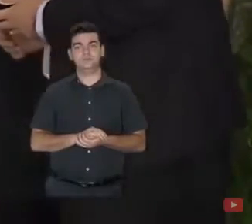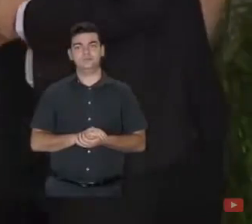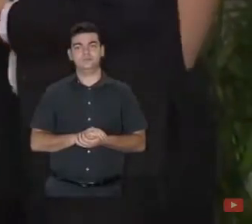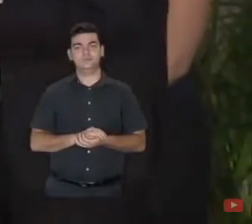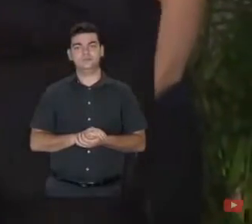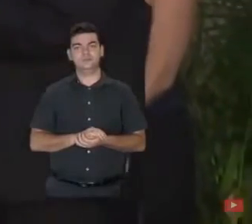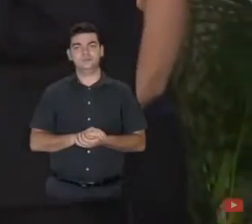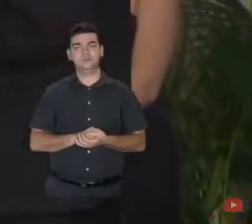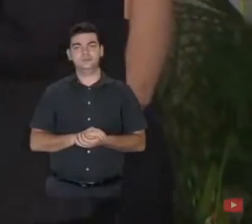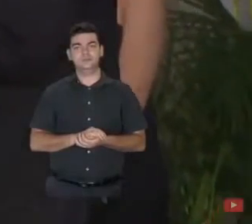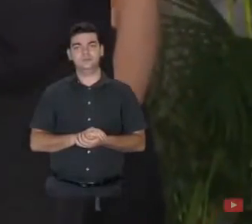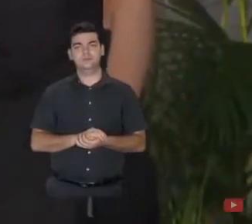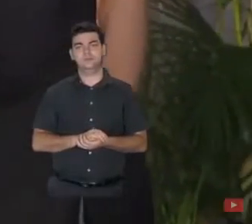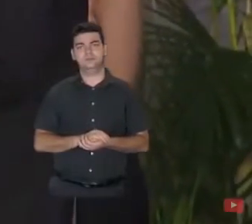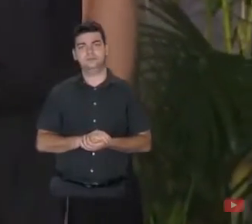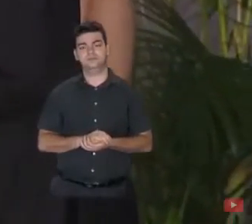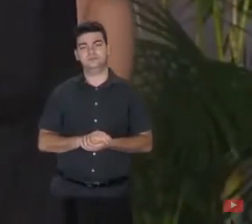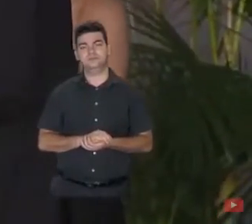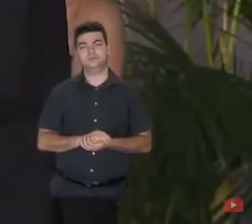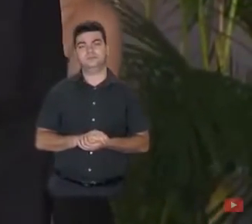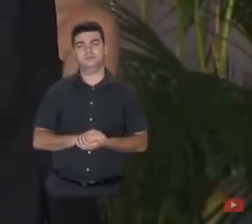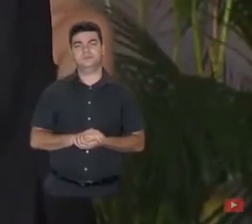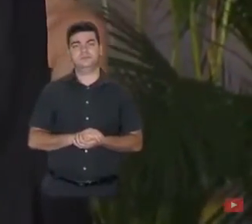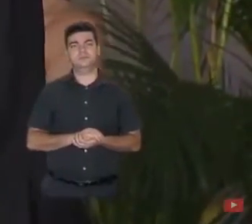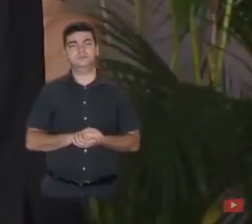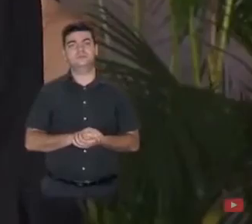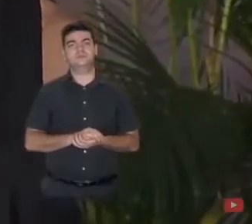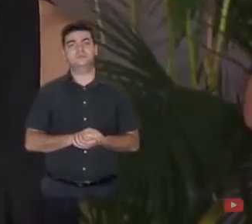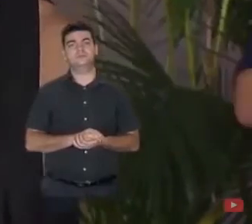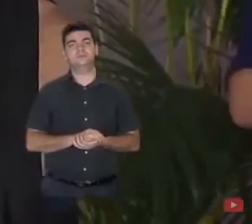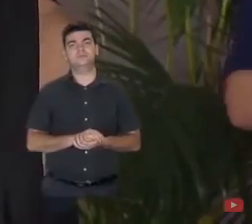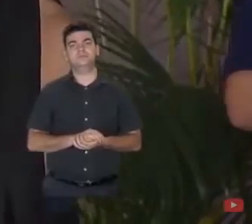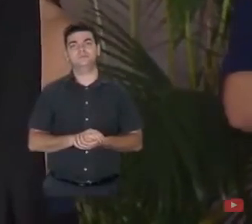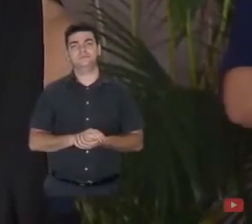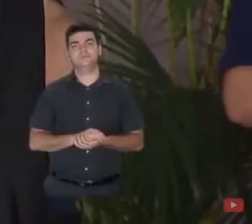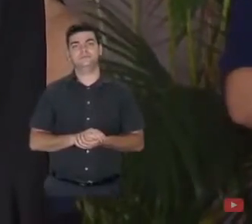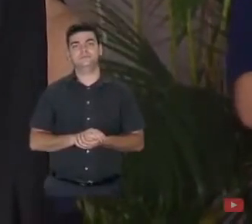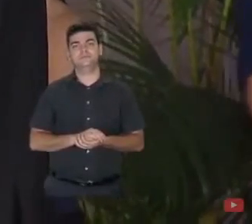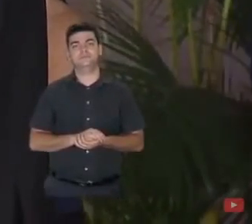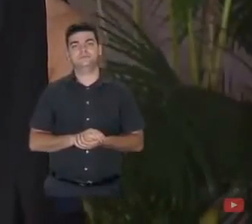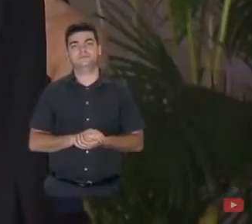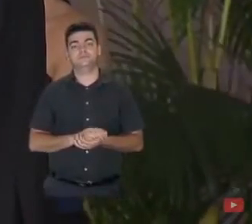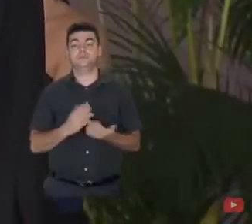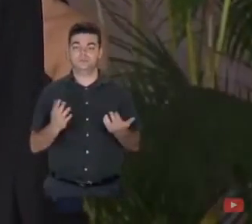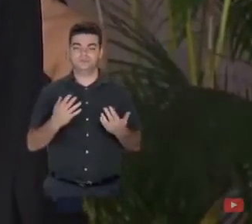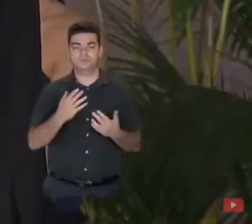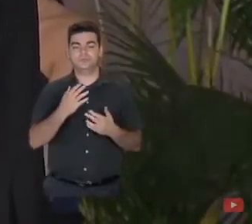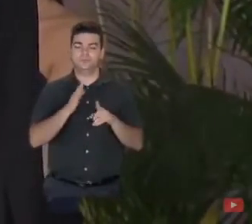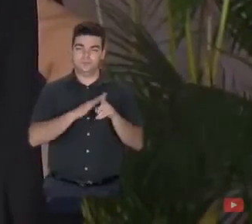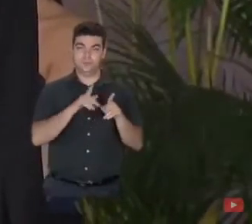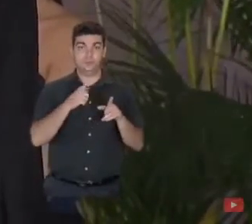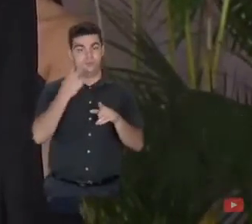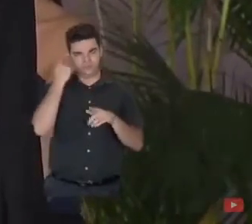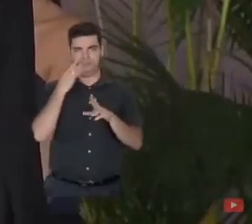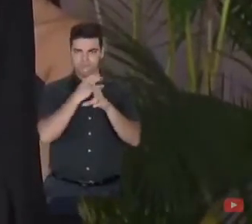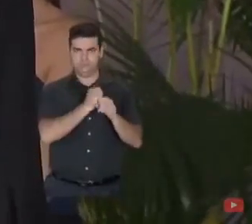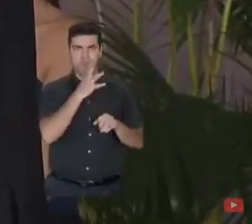Boa noite. Ministro, sobre ainda os problemas de totalização das